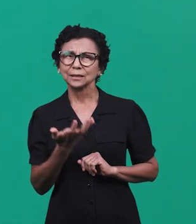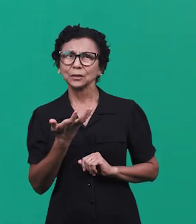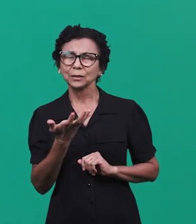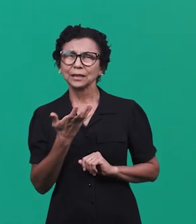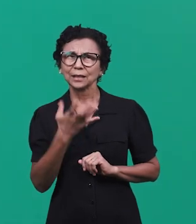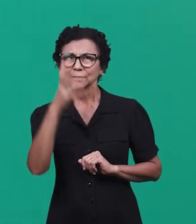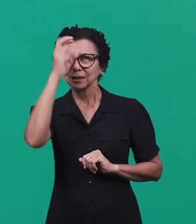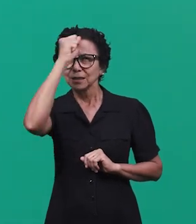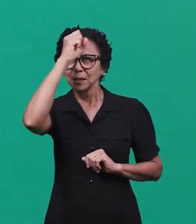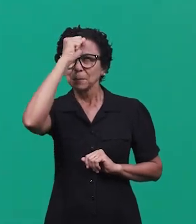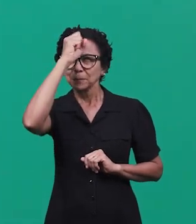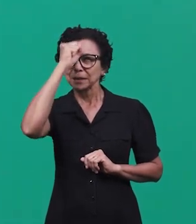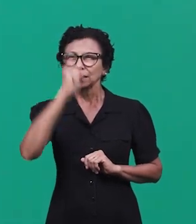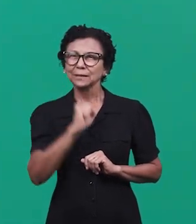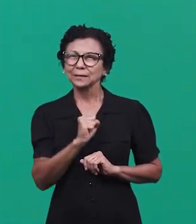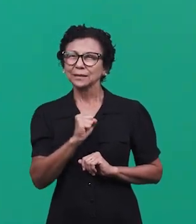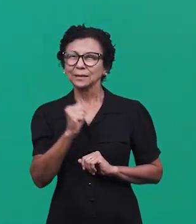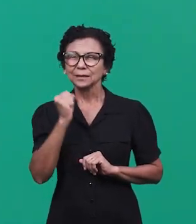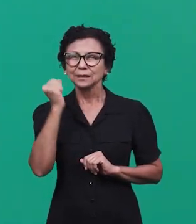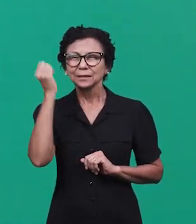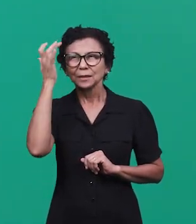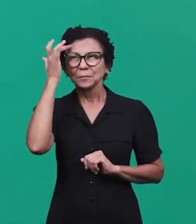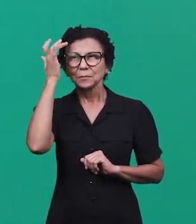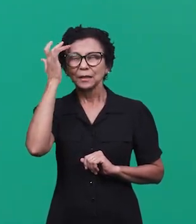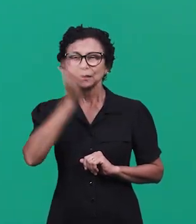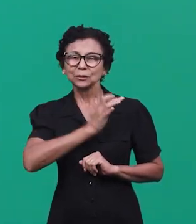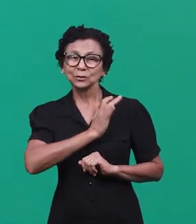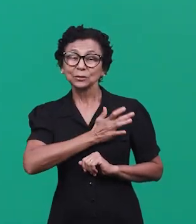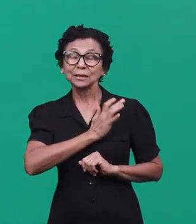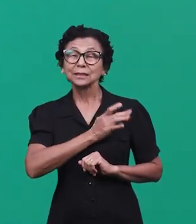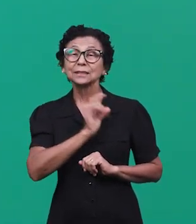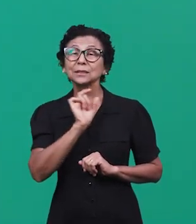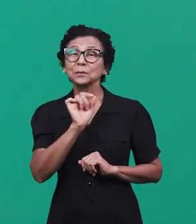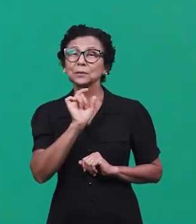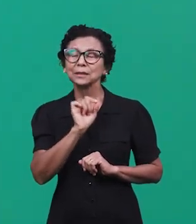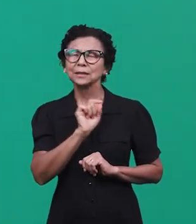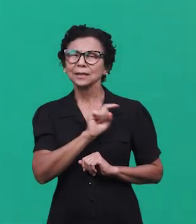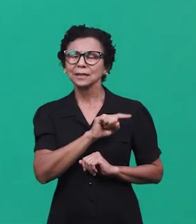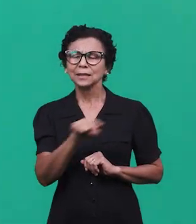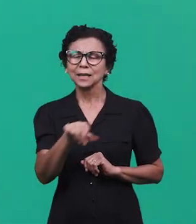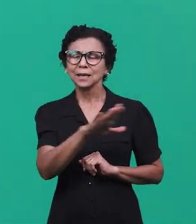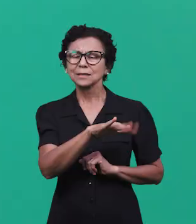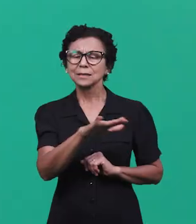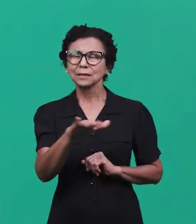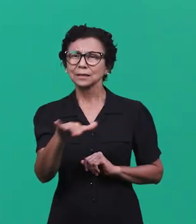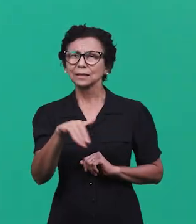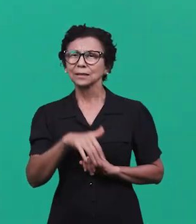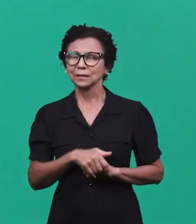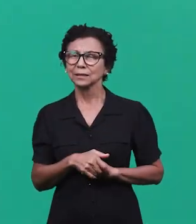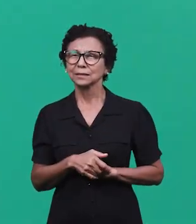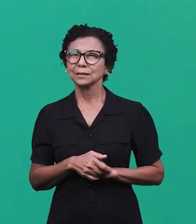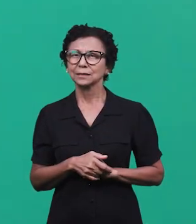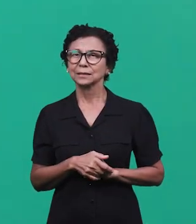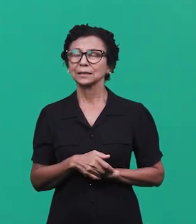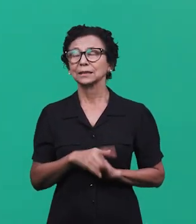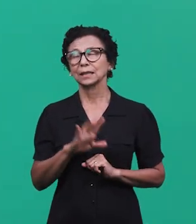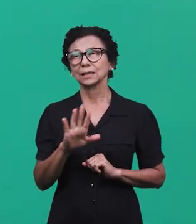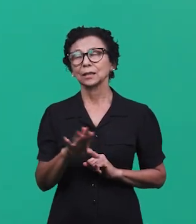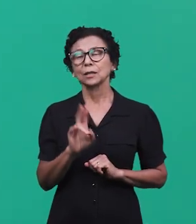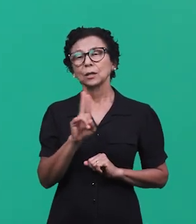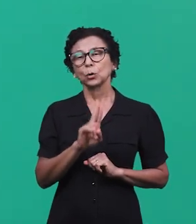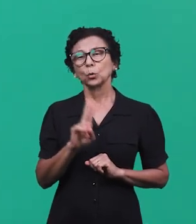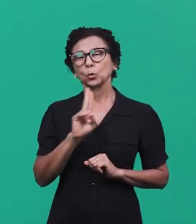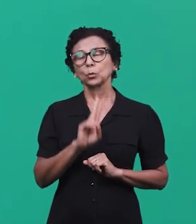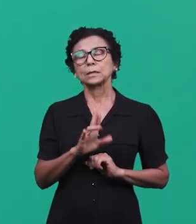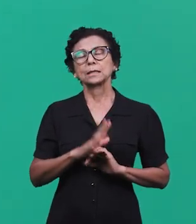essa aula, né? Na sua mente, no seu coração, que ela saia com palavras, né? Como Espírito Santo,